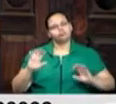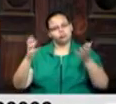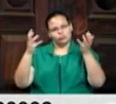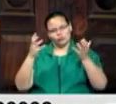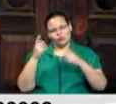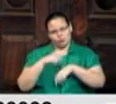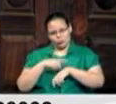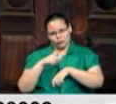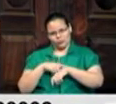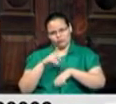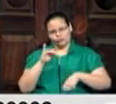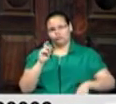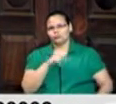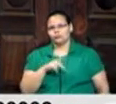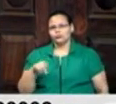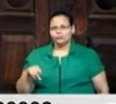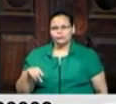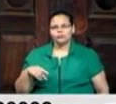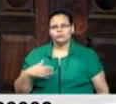nesse momento?